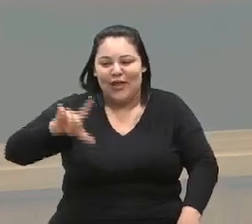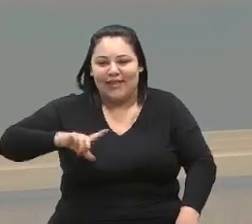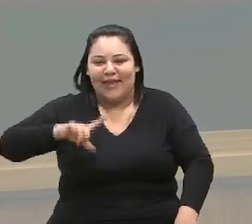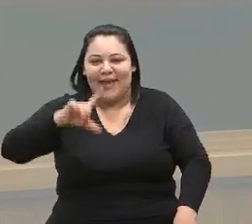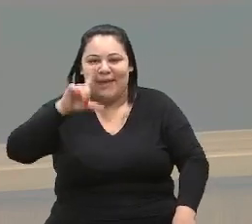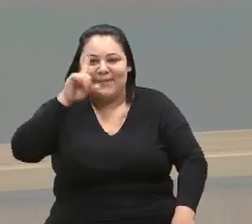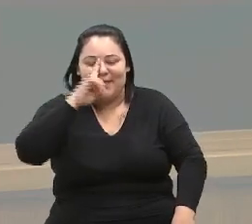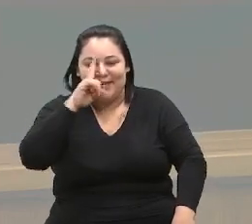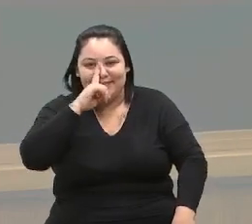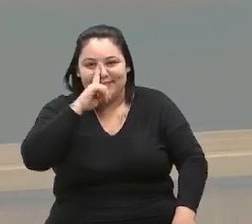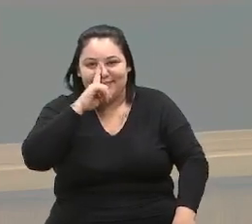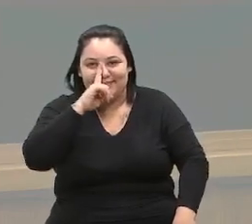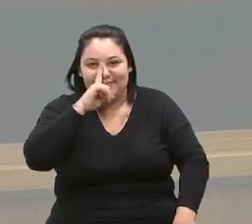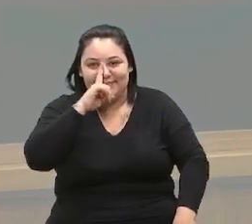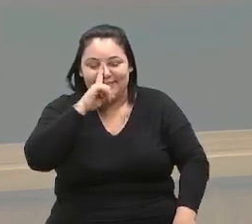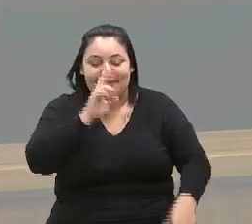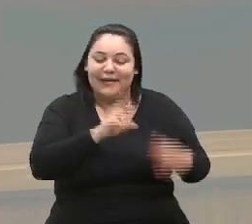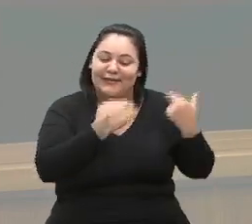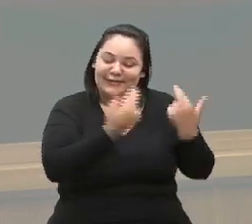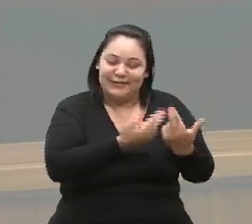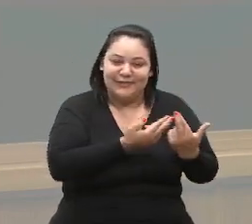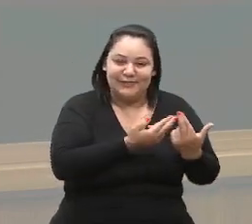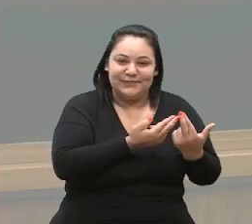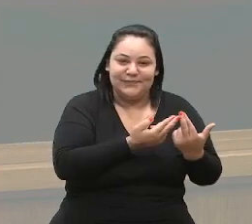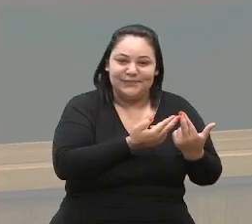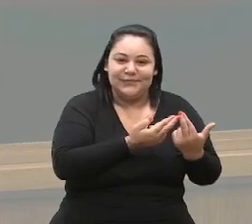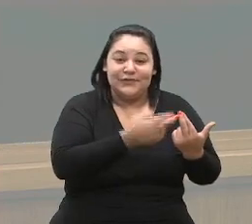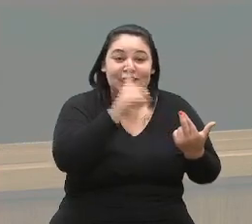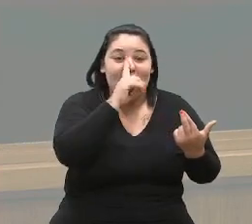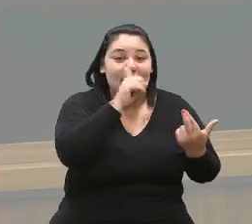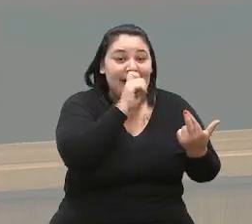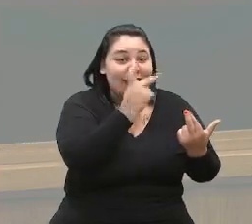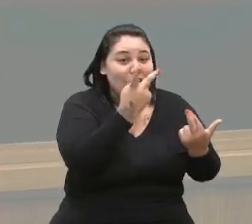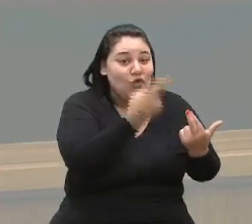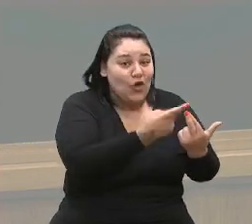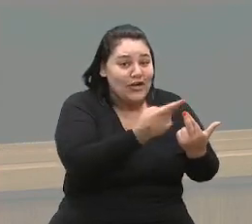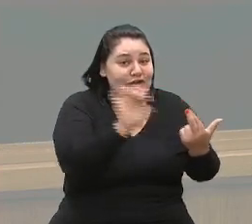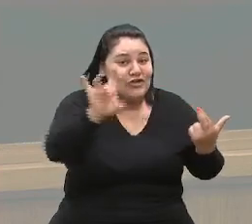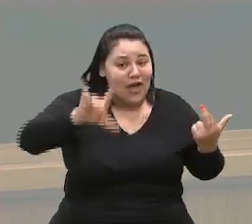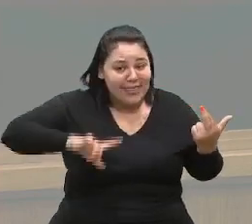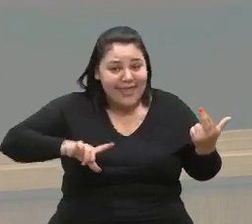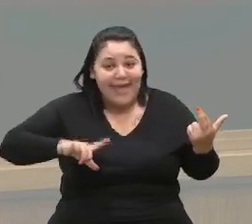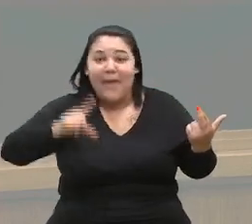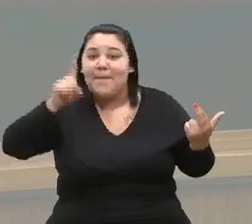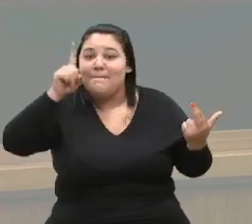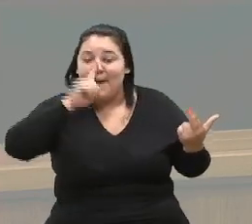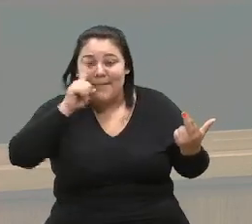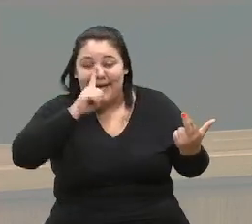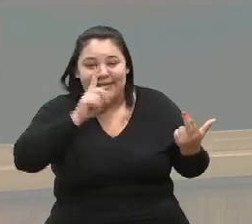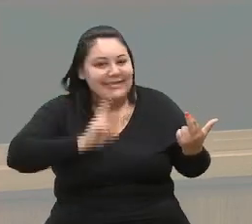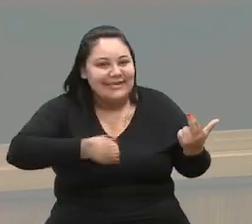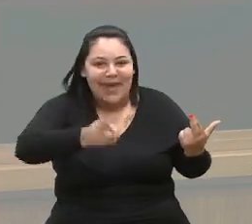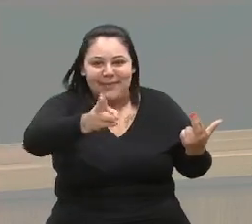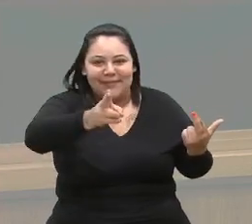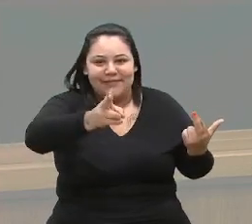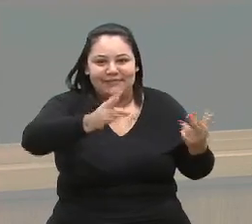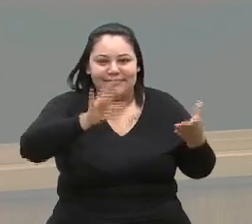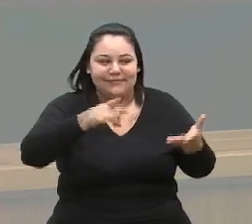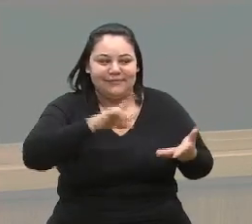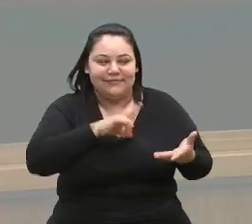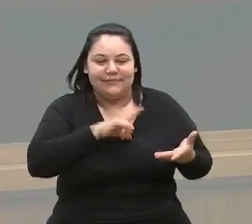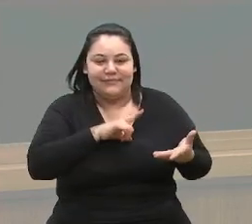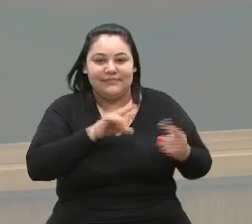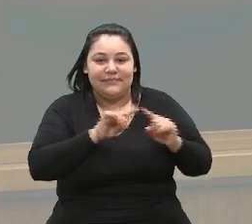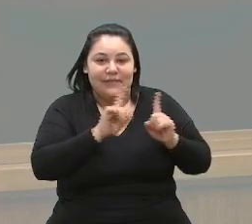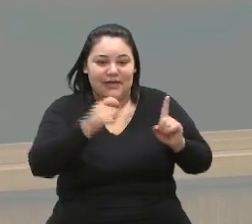reunião de pais só tinha mães, né? Já tem uma poesia que fala sobre isso. Mas nós temos que começar a